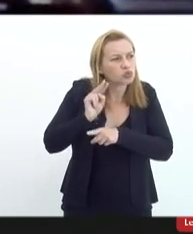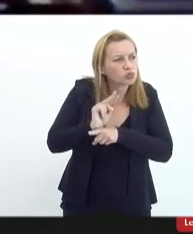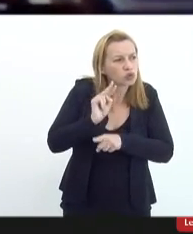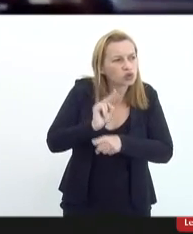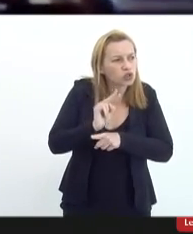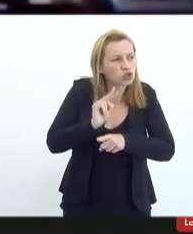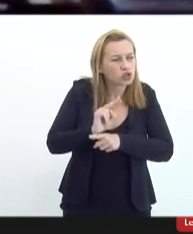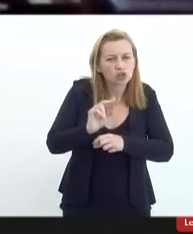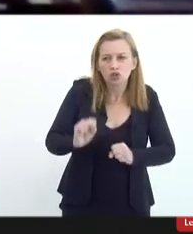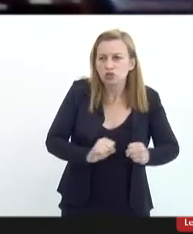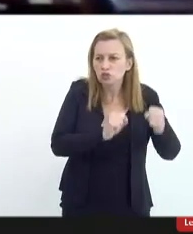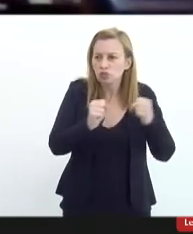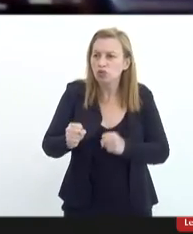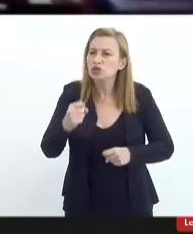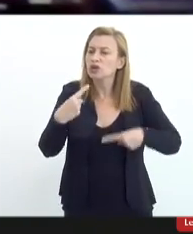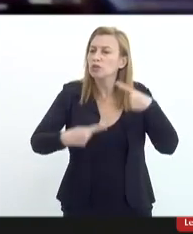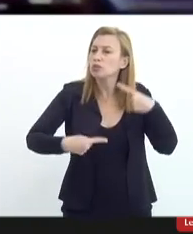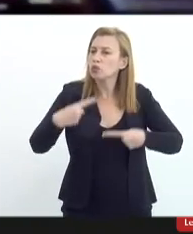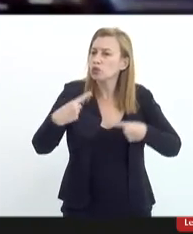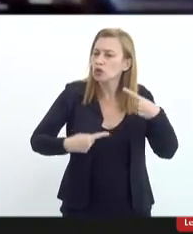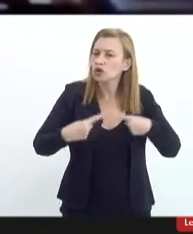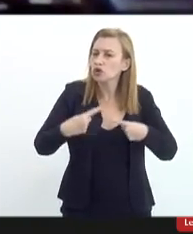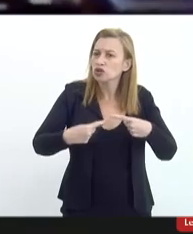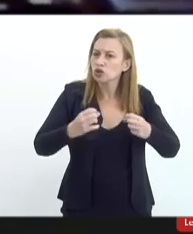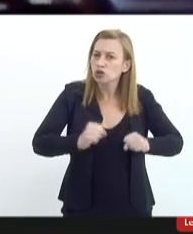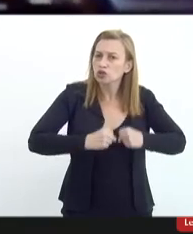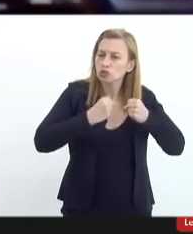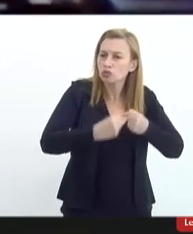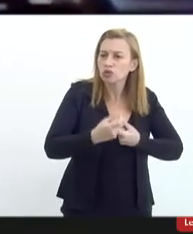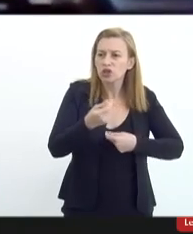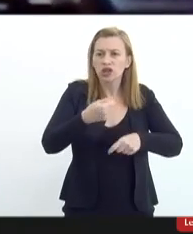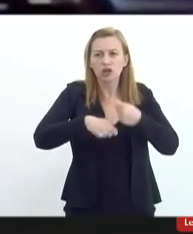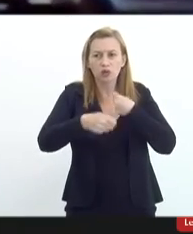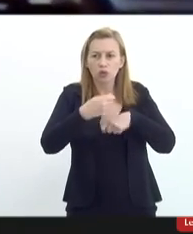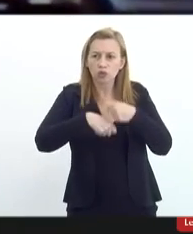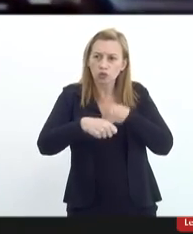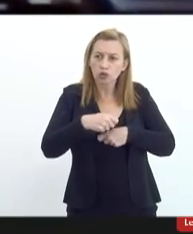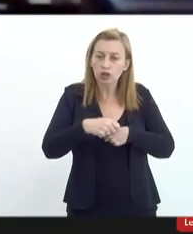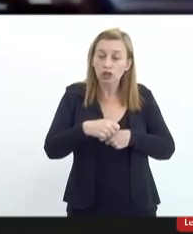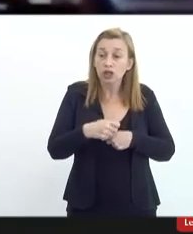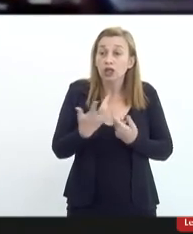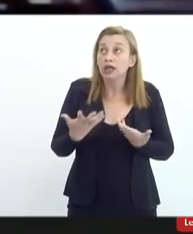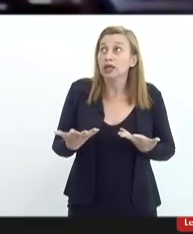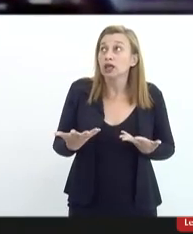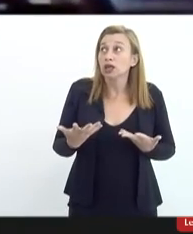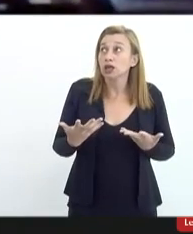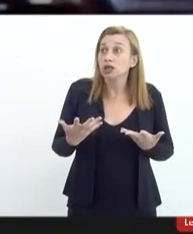um poder político, de um poder econômico e de uma